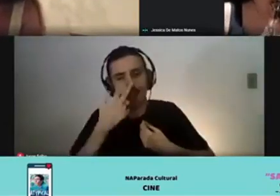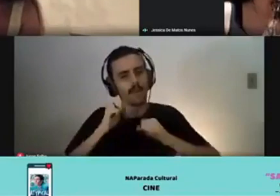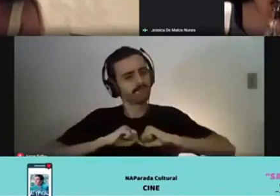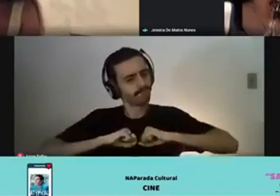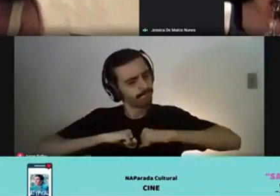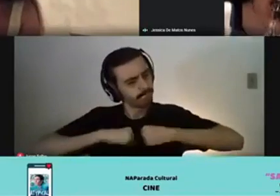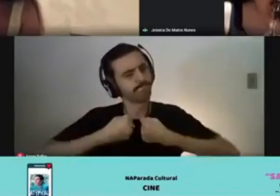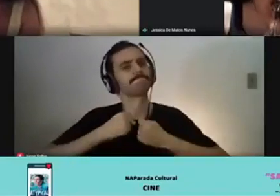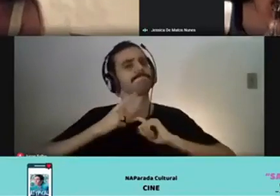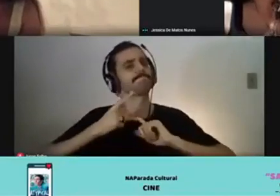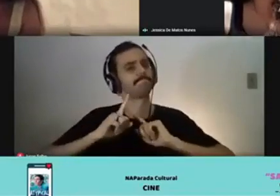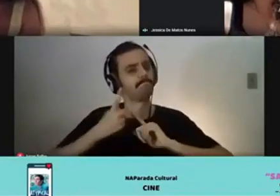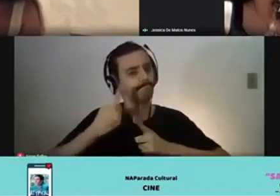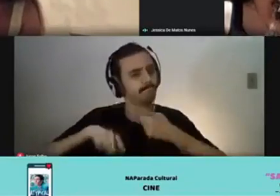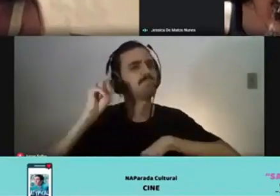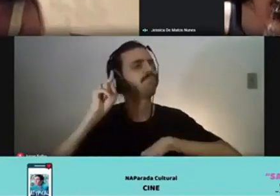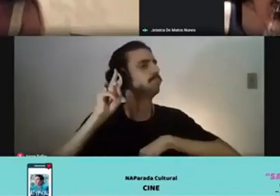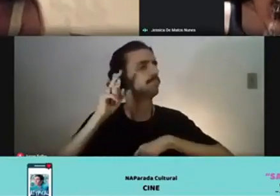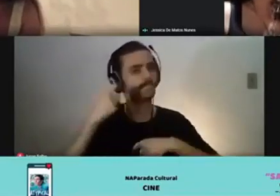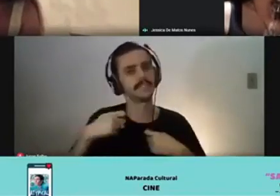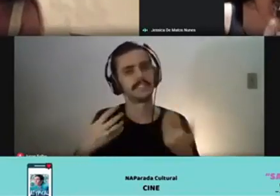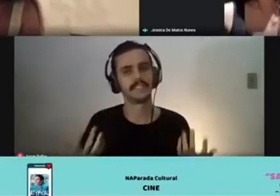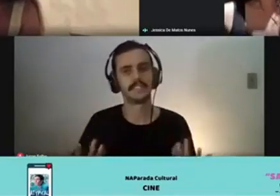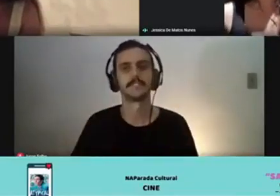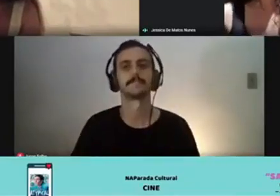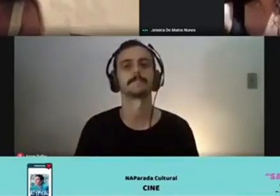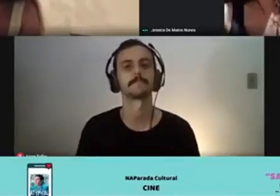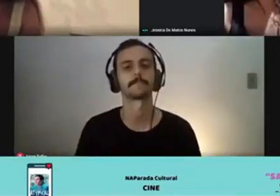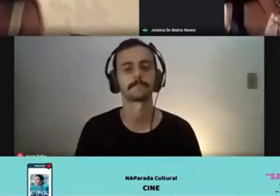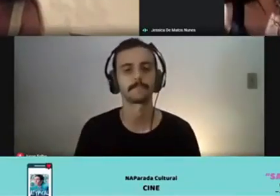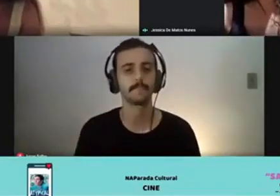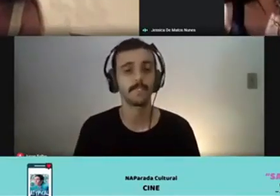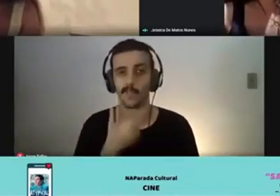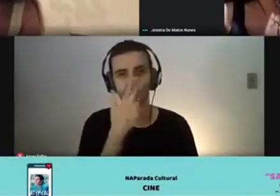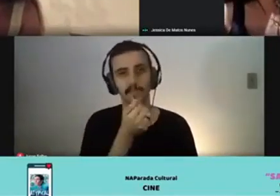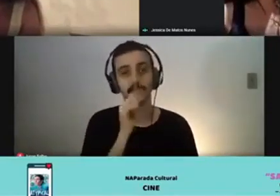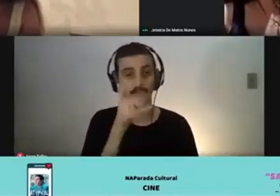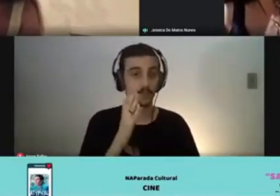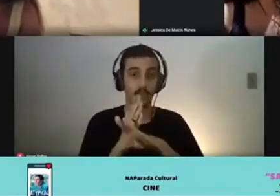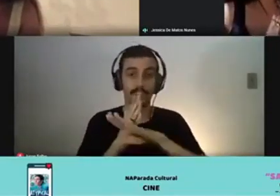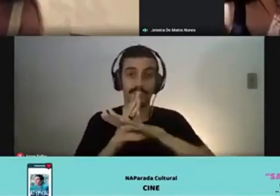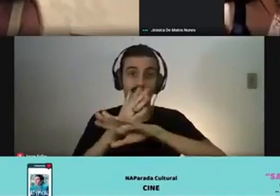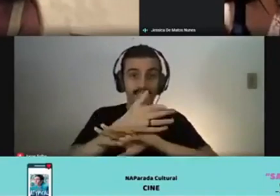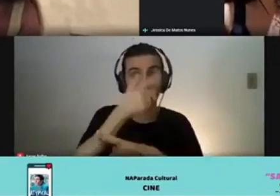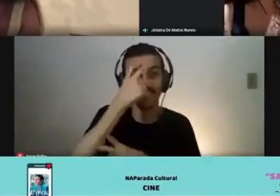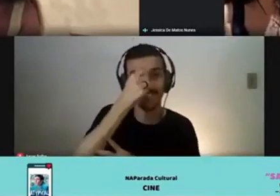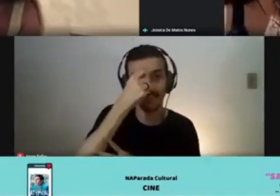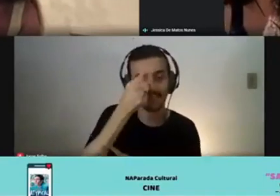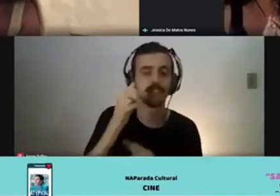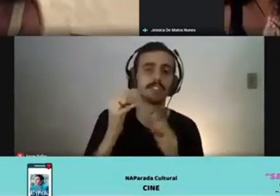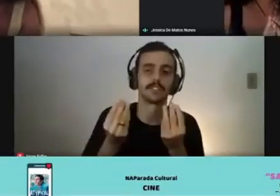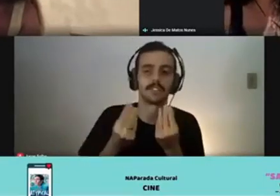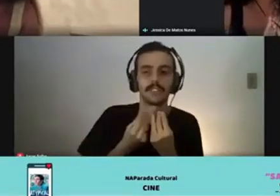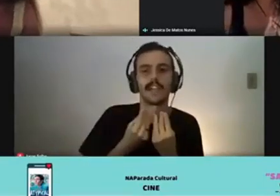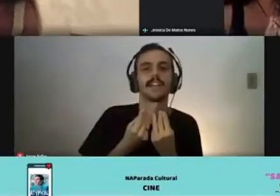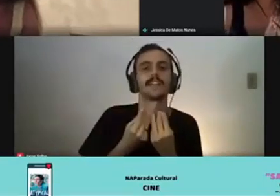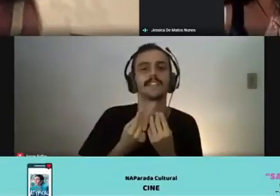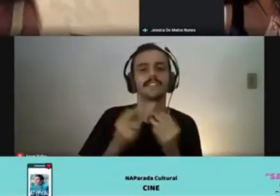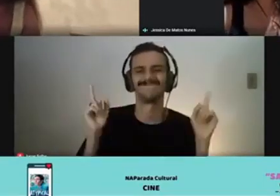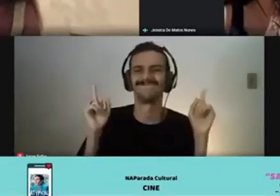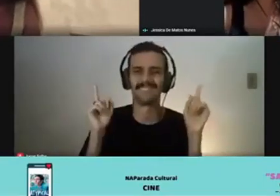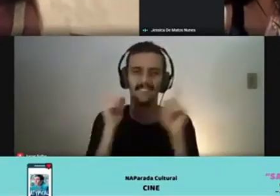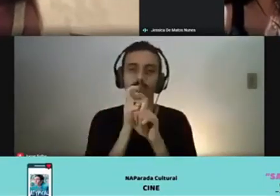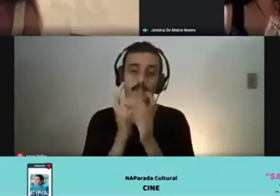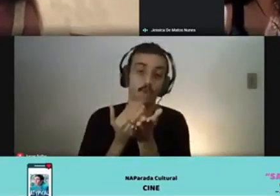E assim como a entrada na universidade pode ser ansiogênica, pode trazer dificuldades iniciais, ela tem uma promessa de